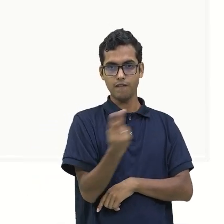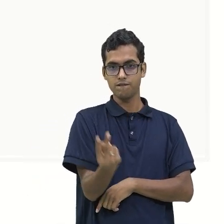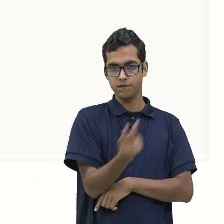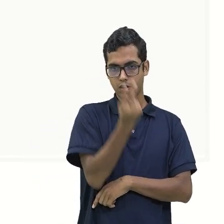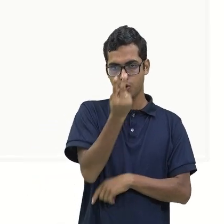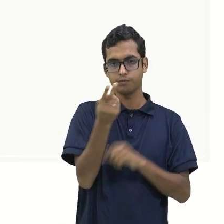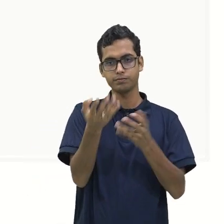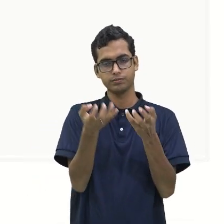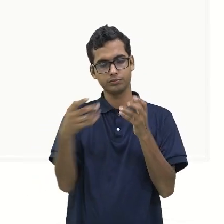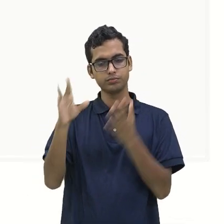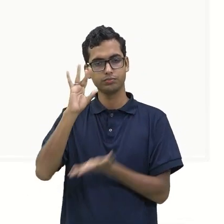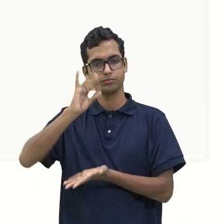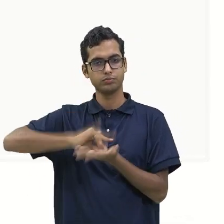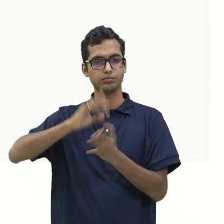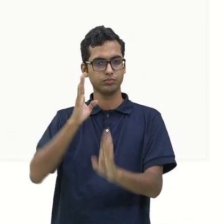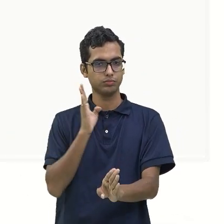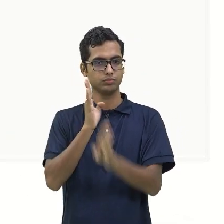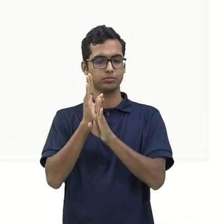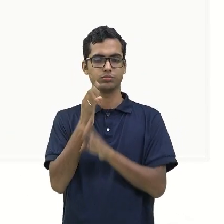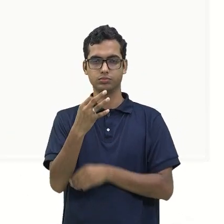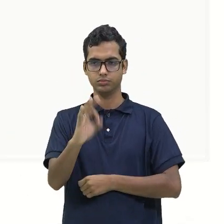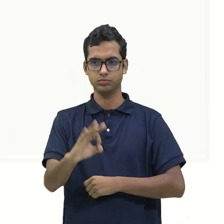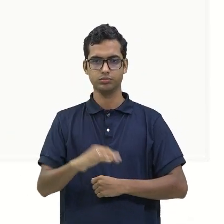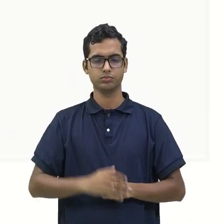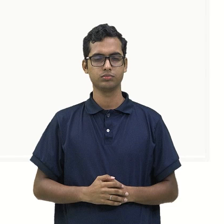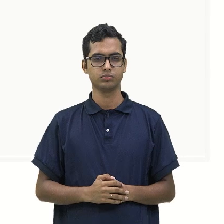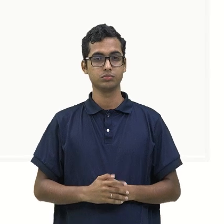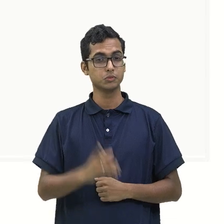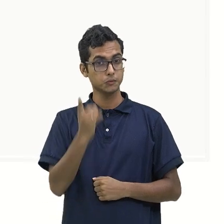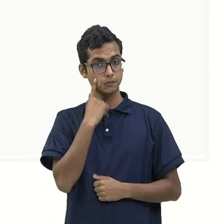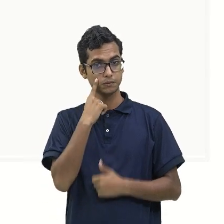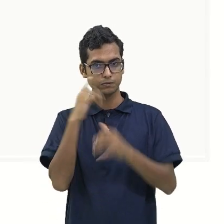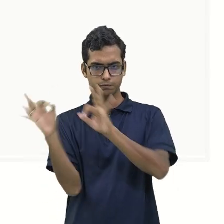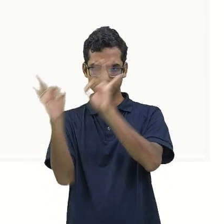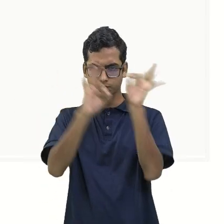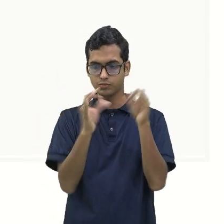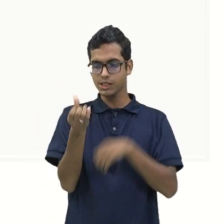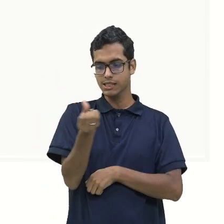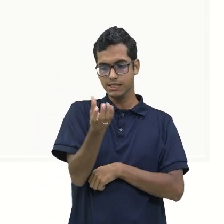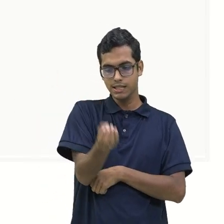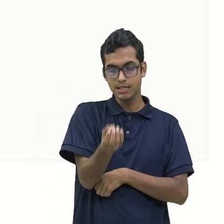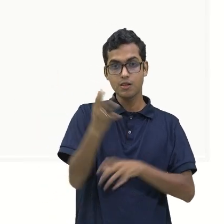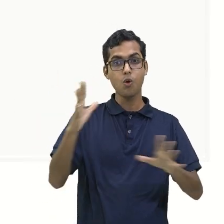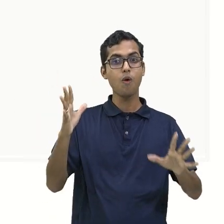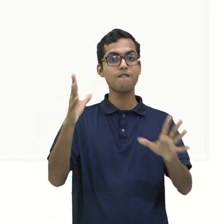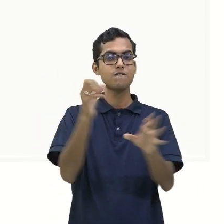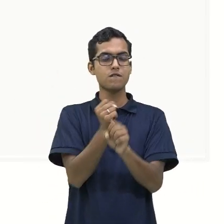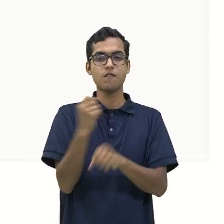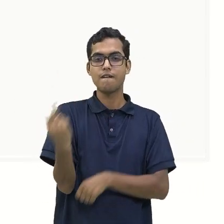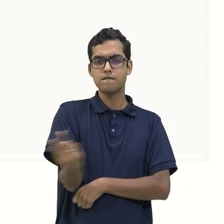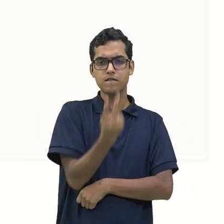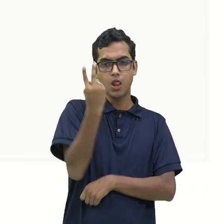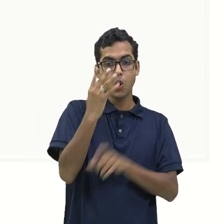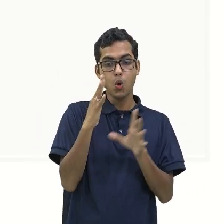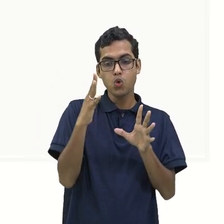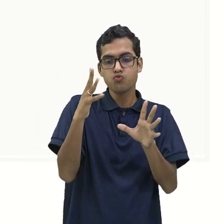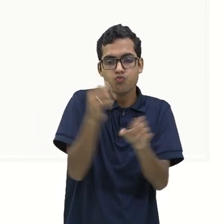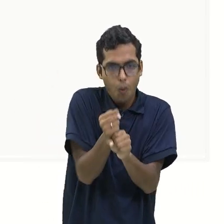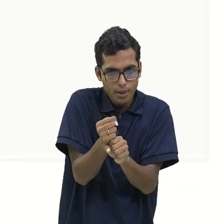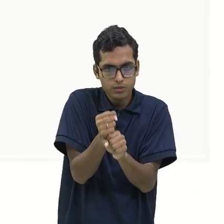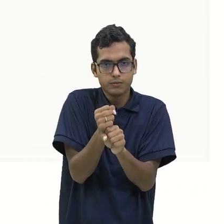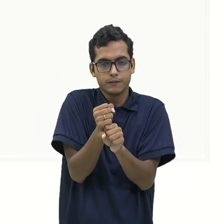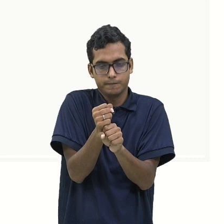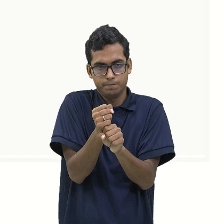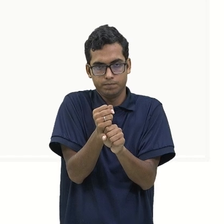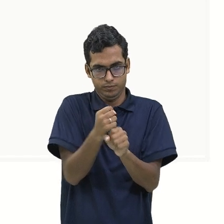quero tirar essa fração. Veja que 60 é o valor total, tá? 60 é o valor total.